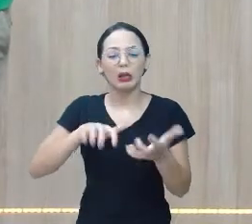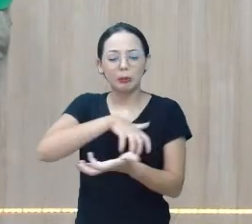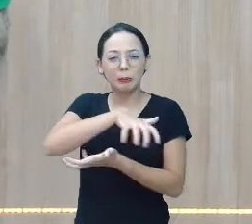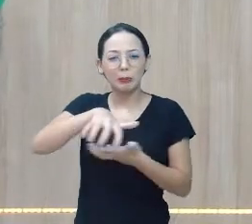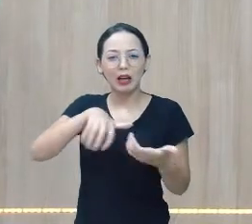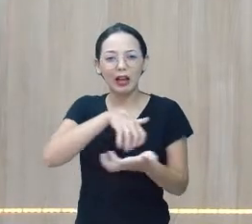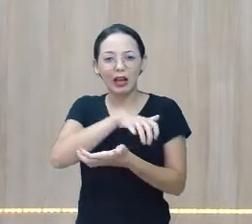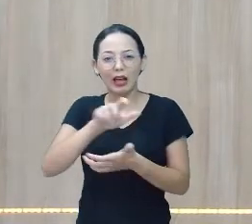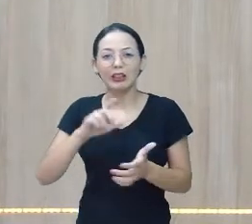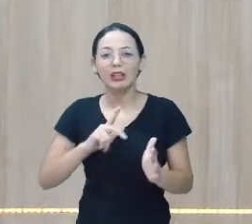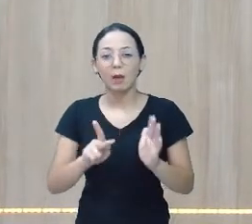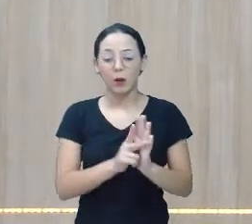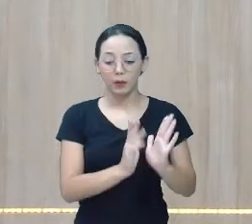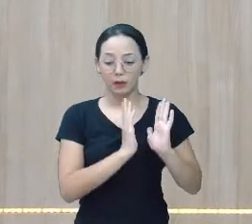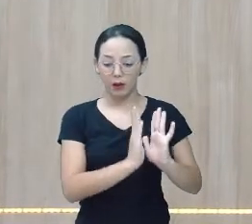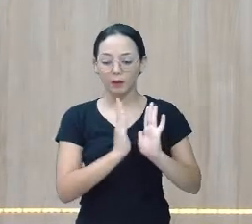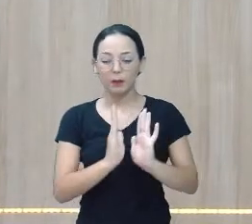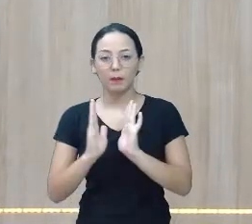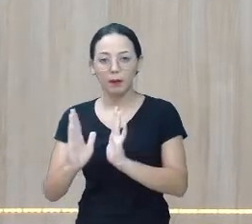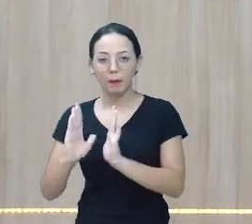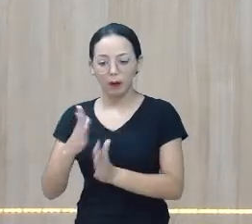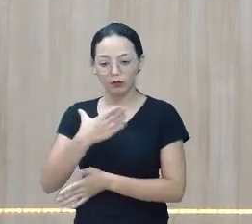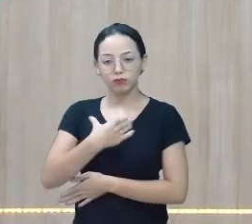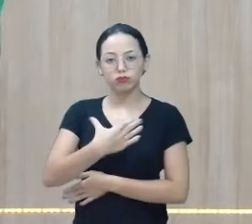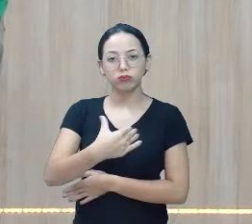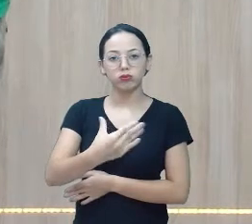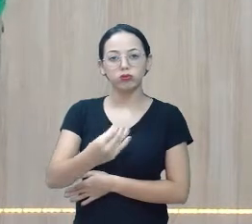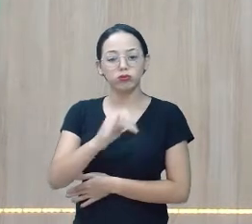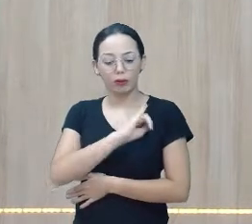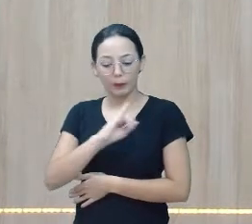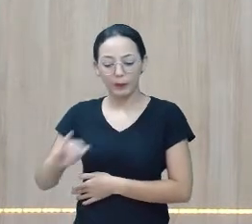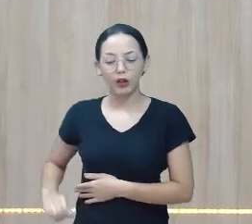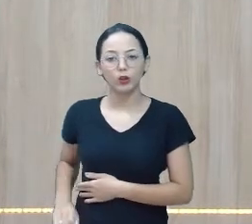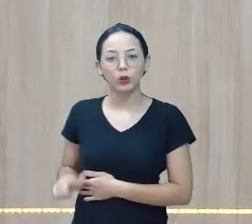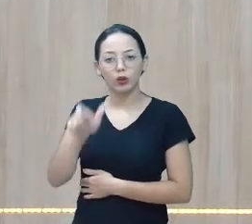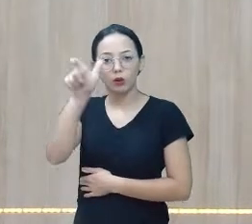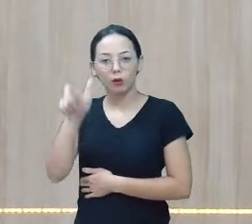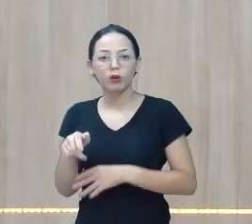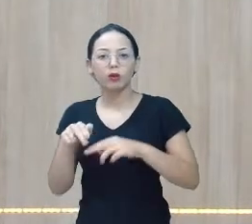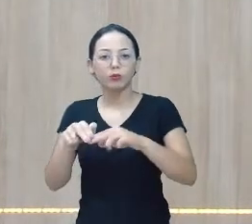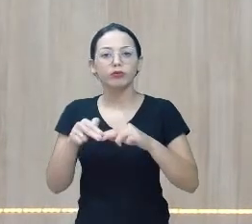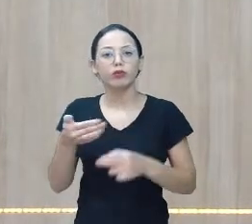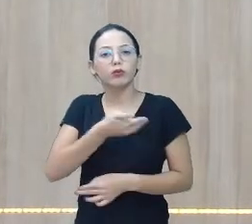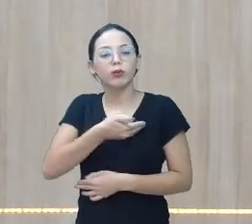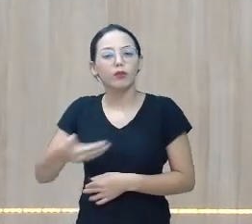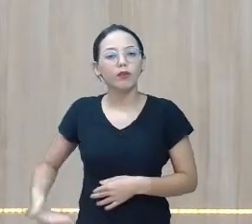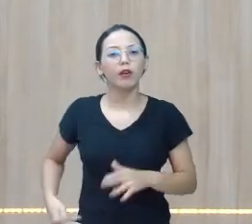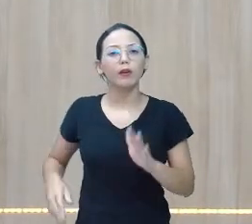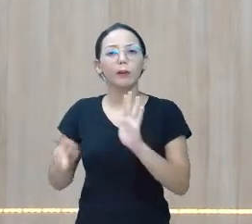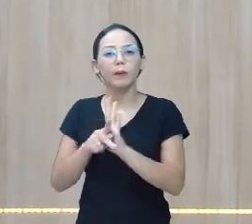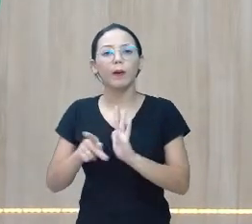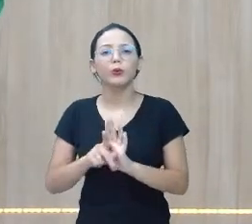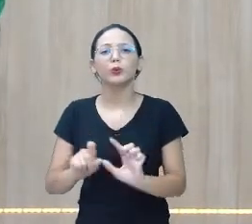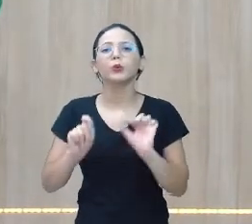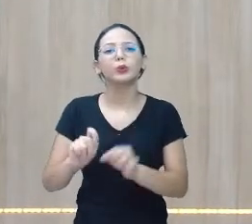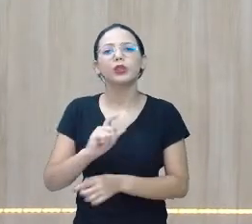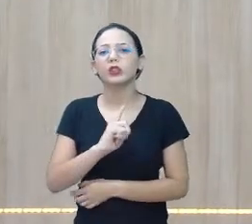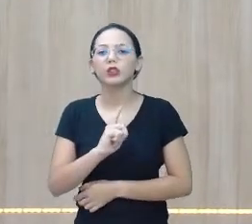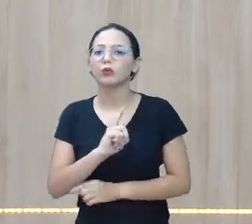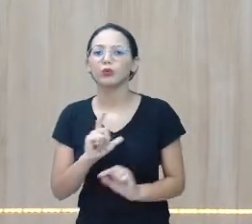havia uma sucessão de imperadores e a partir do governo, né, desses imperadores, o que é que nós